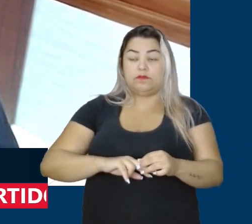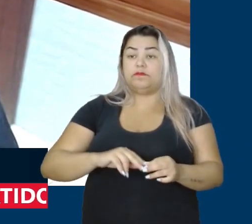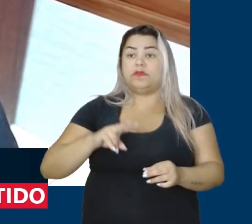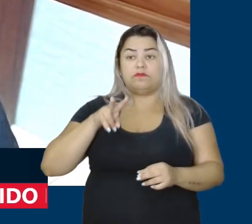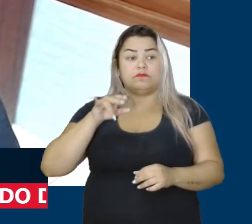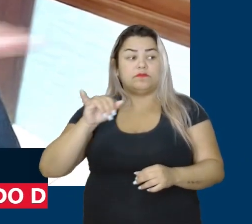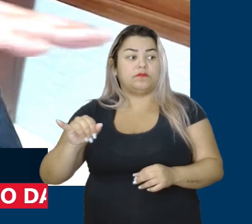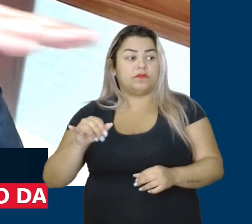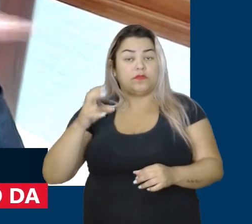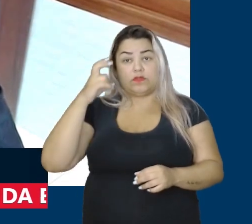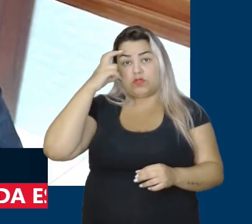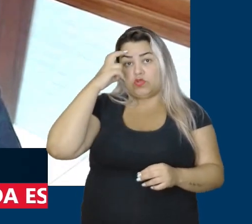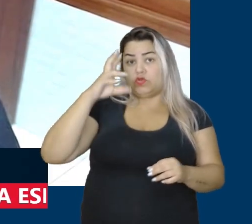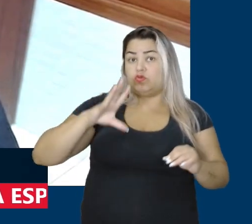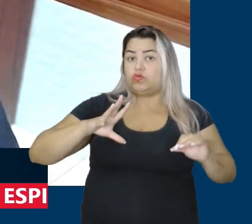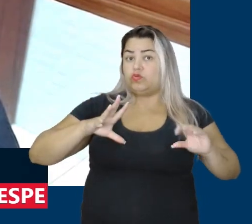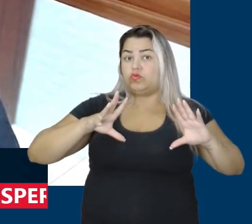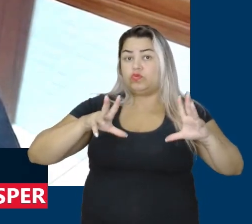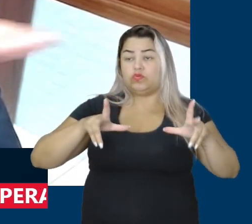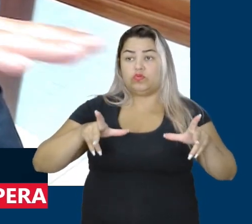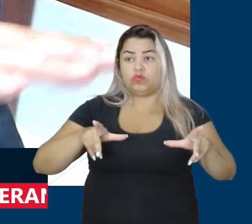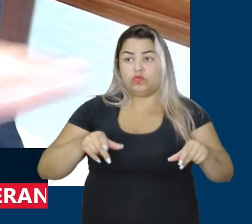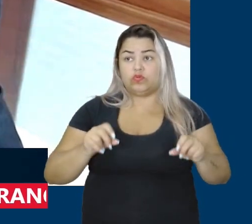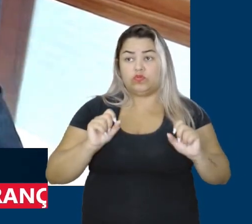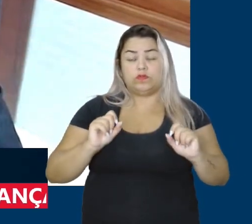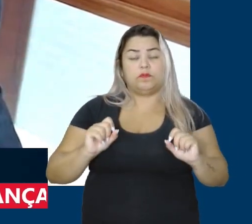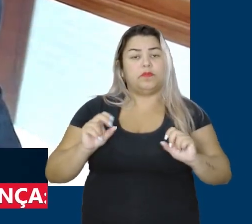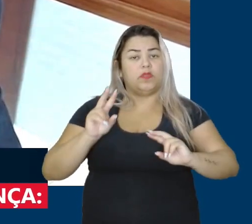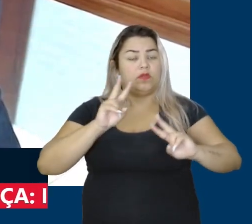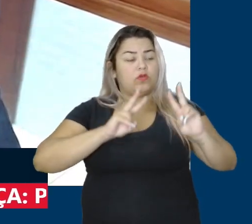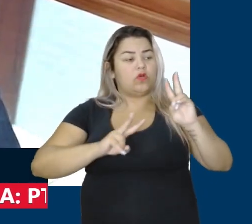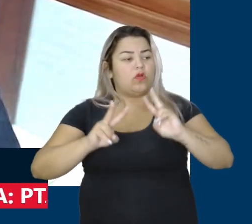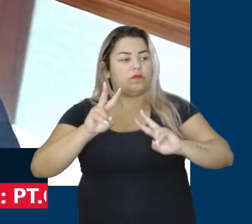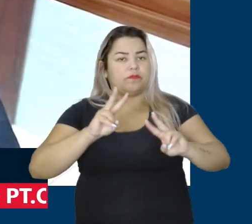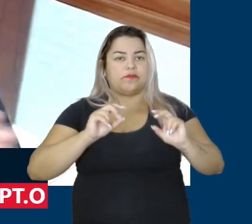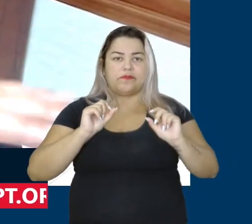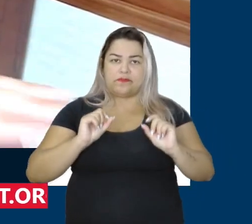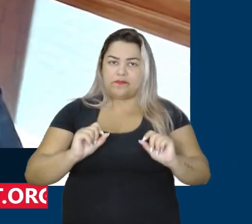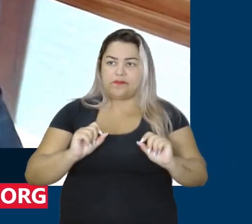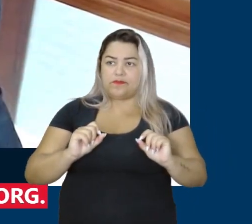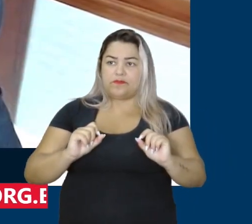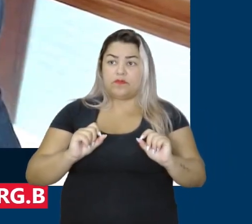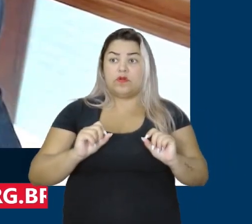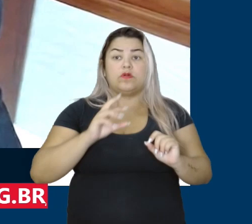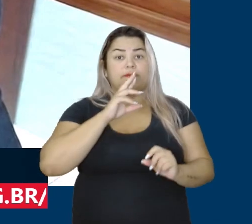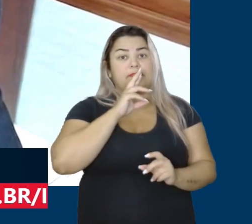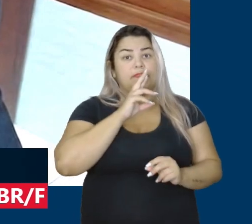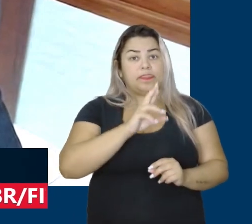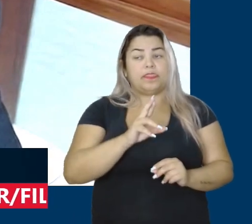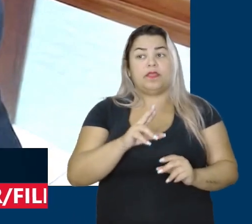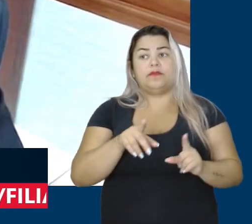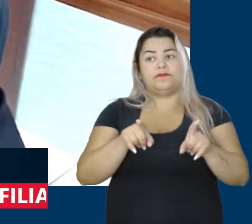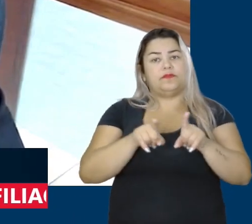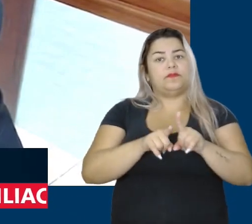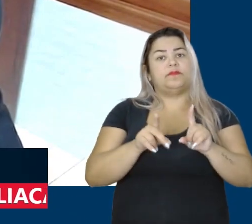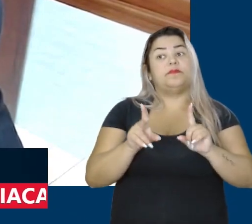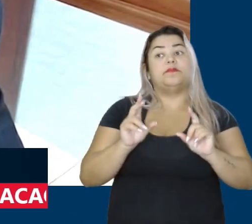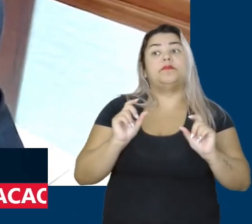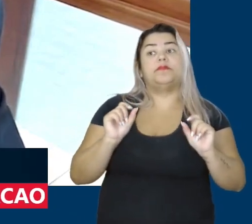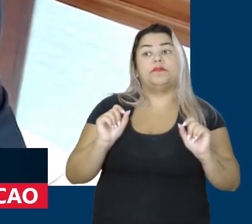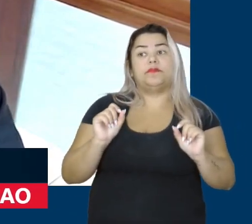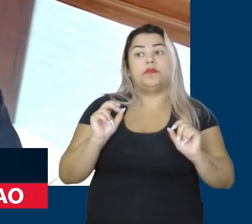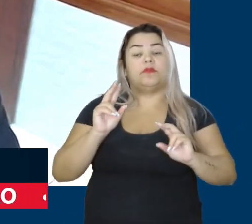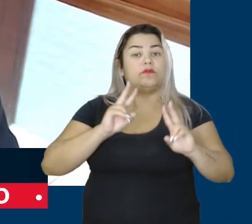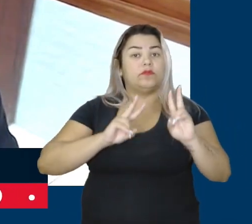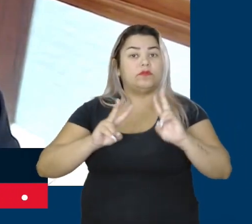de interagir em todos, como eu diria, numa visão bem horizontal, né? Olhando para o todo, olhando, como eu digo, além